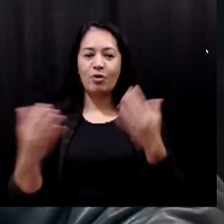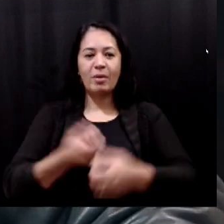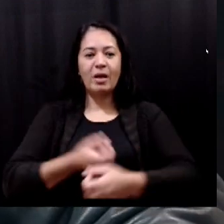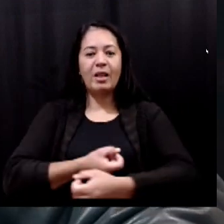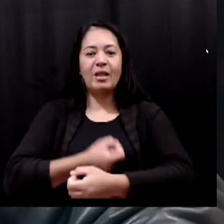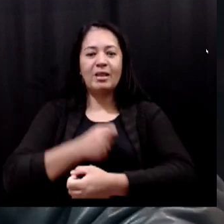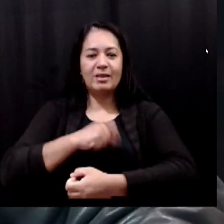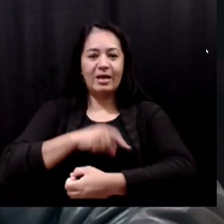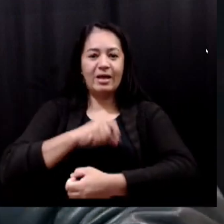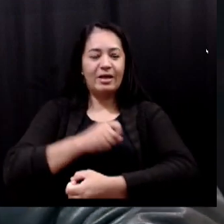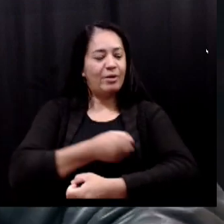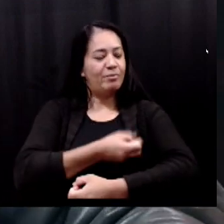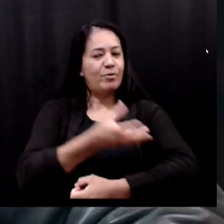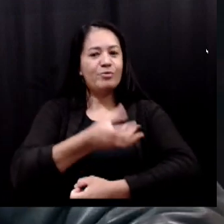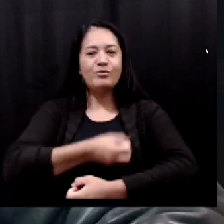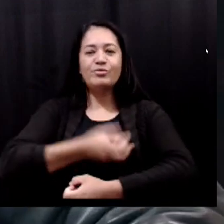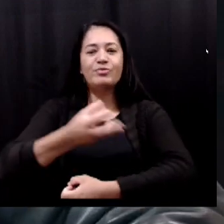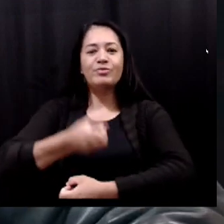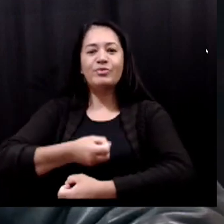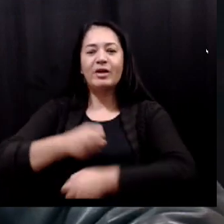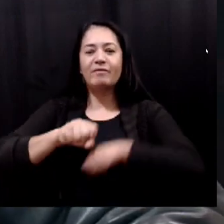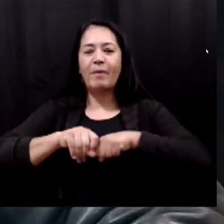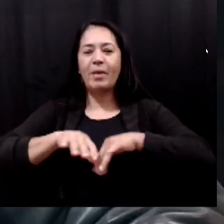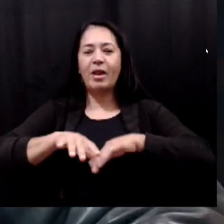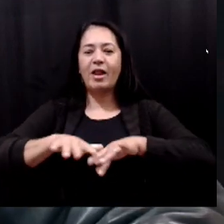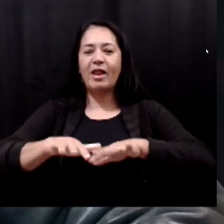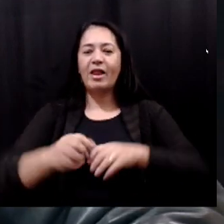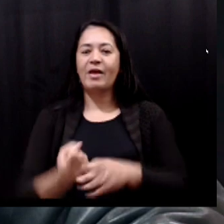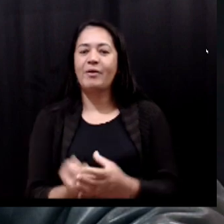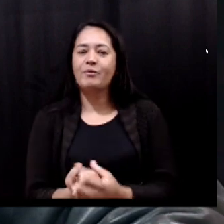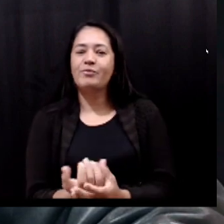vão germinar, florescer,